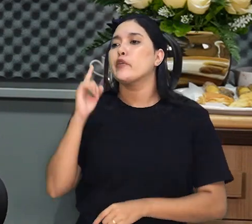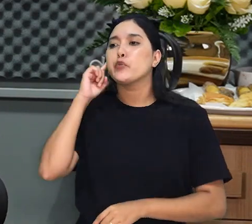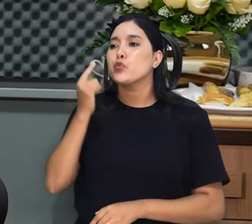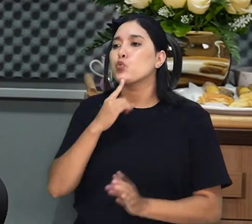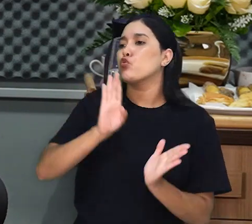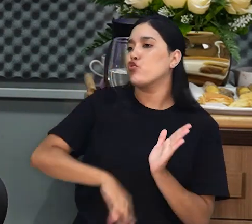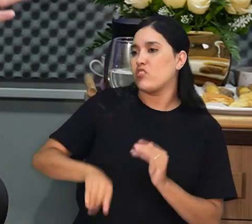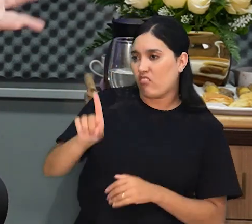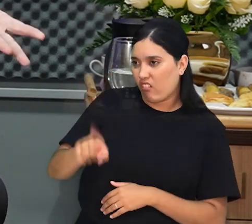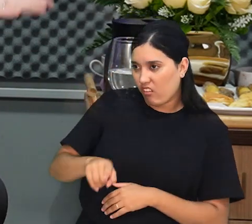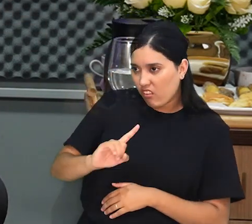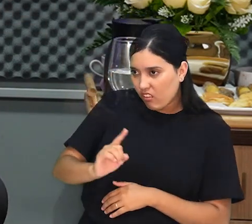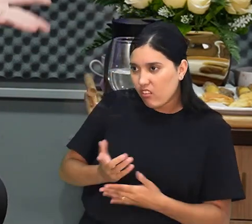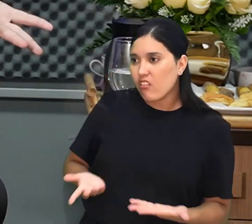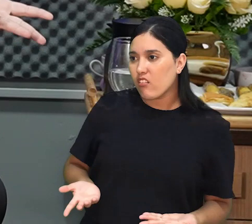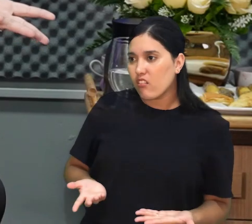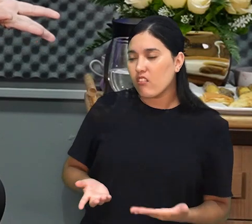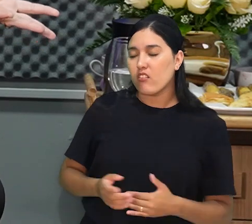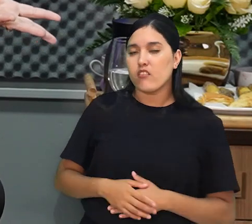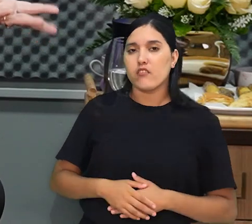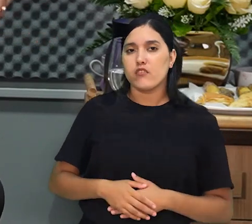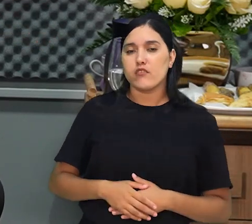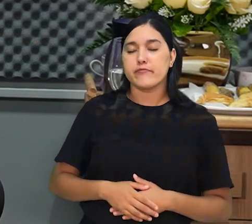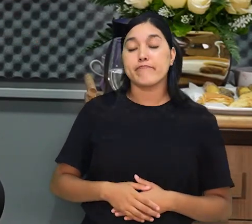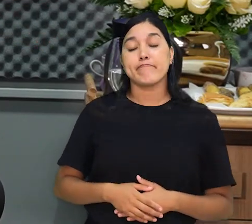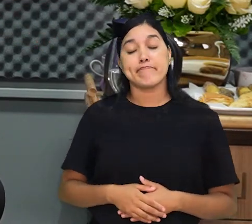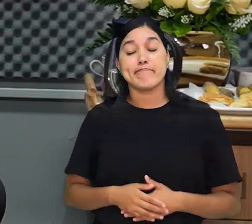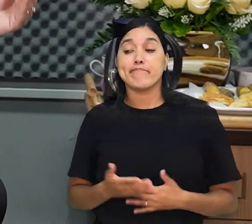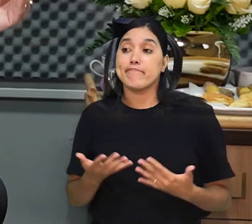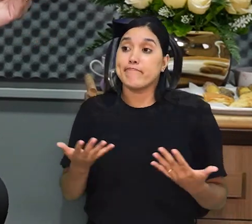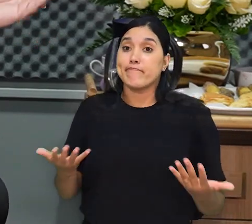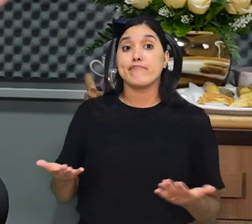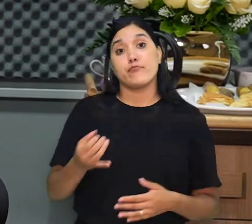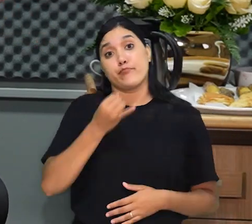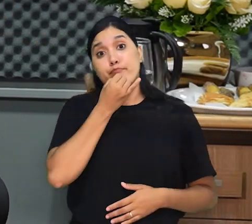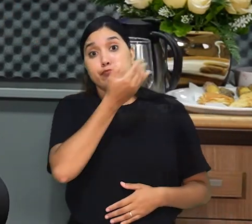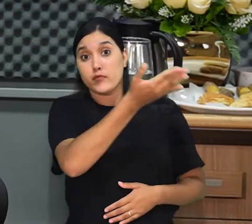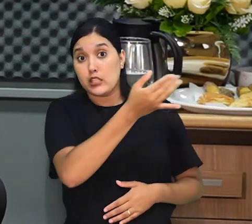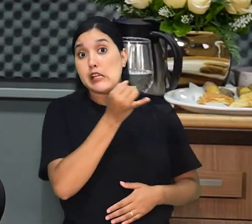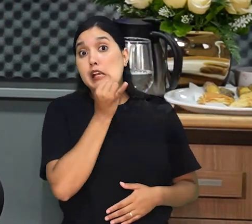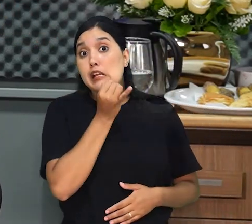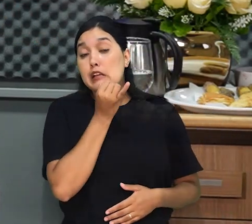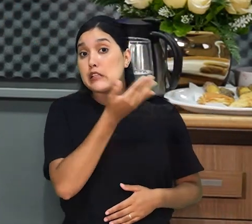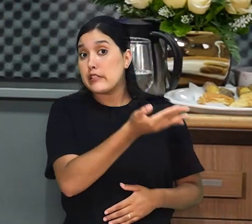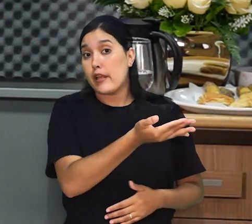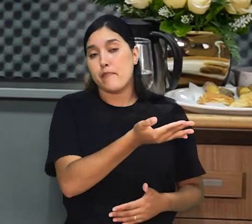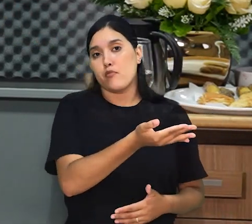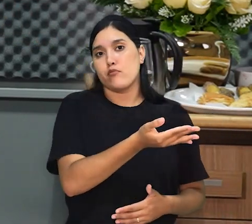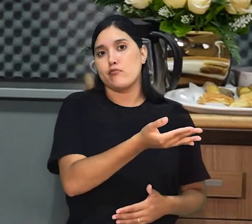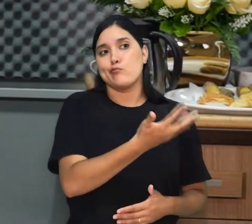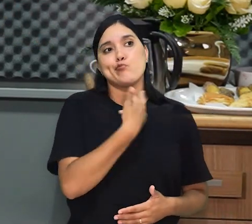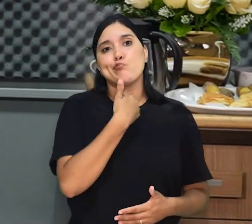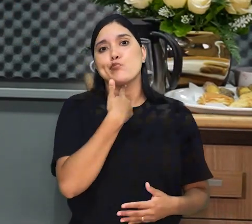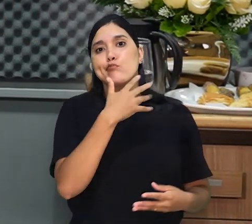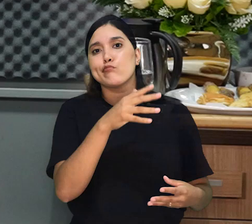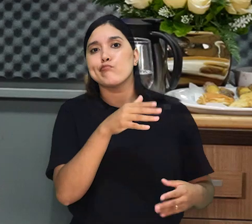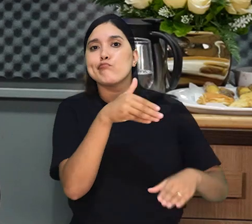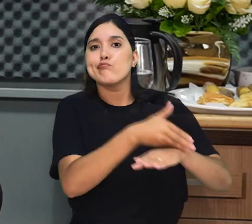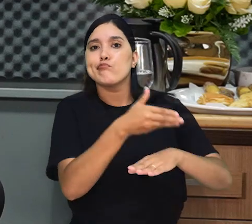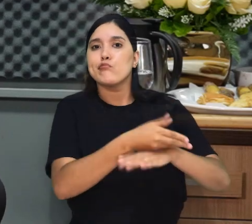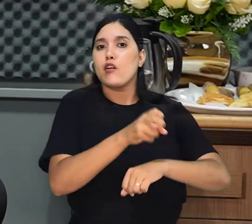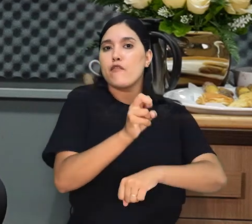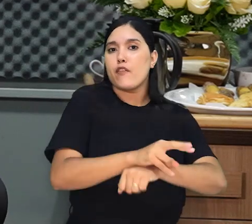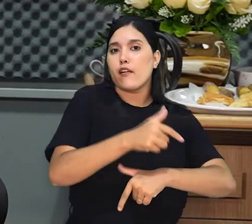pessoas com deficiência, ou seja... Tipos de deficiência, né? No caso dele, não poderia se encaixar na